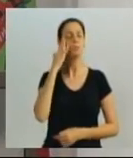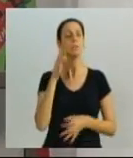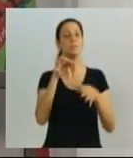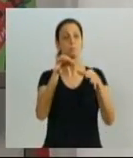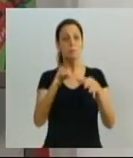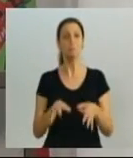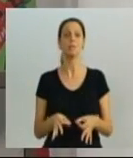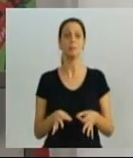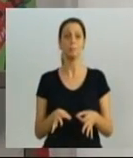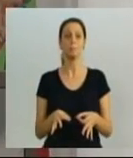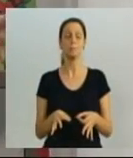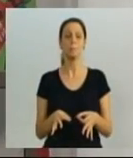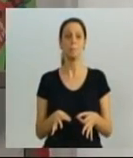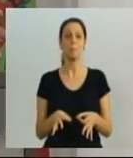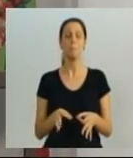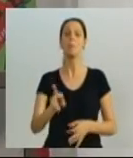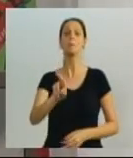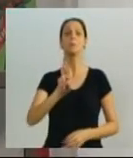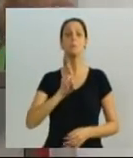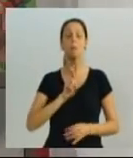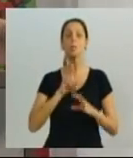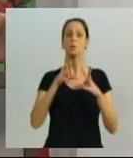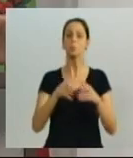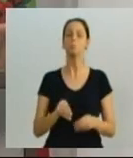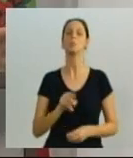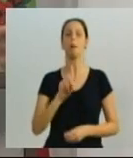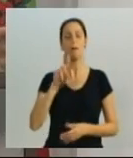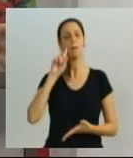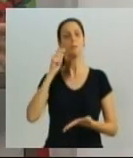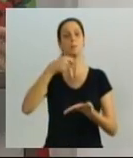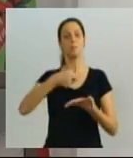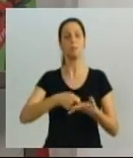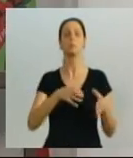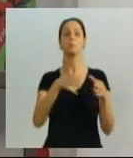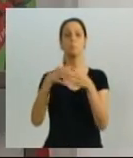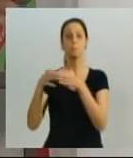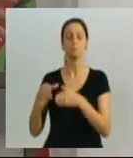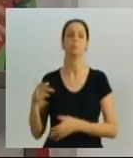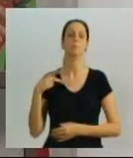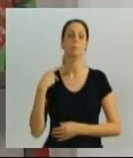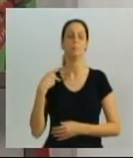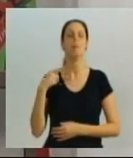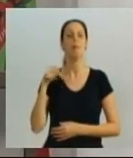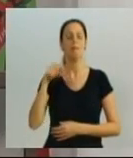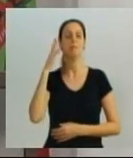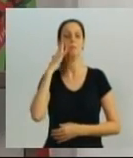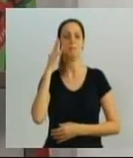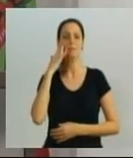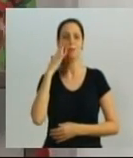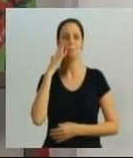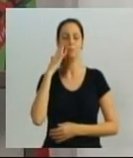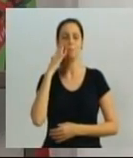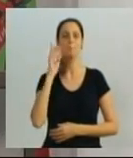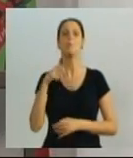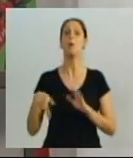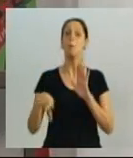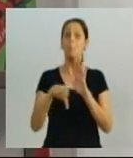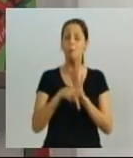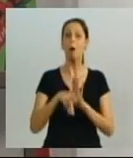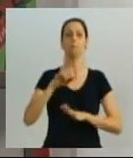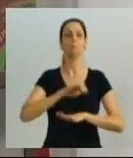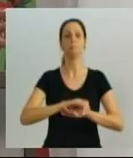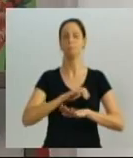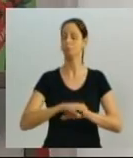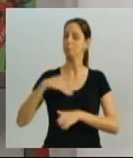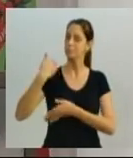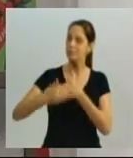que o resultado disso tudo deve ser a decisão dos partidos políticos. É eles que sabem. São os agentes do